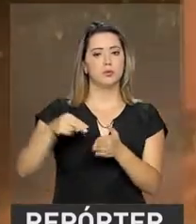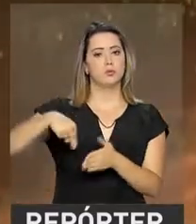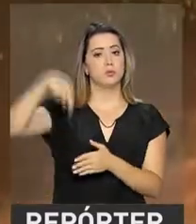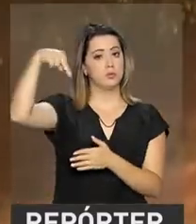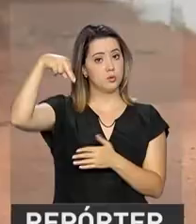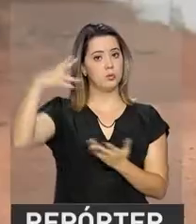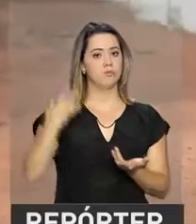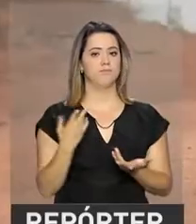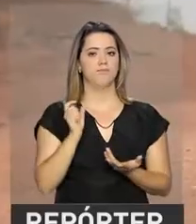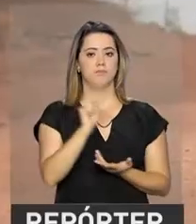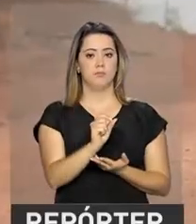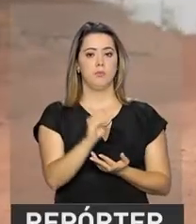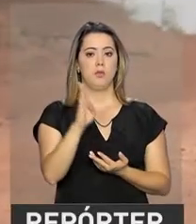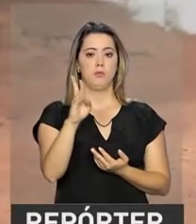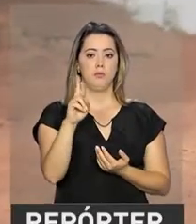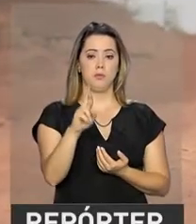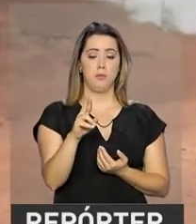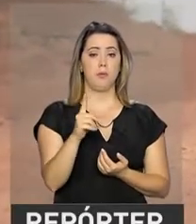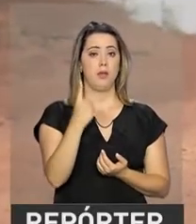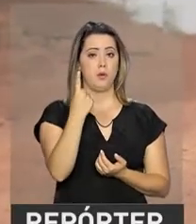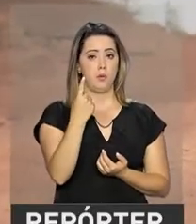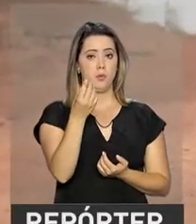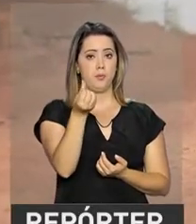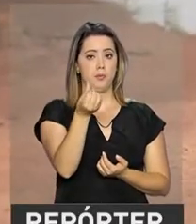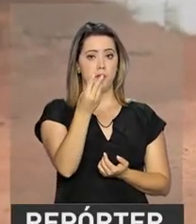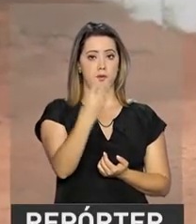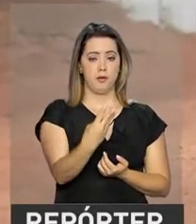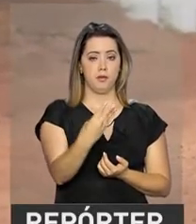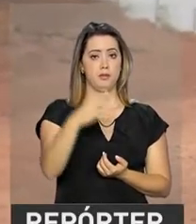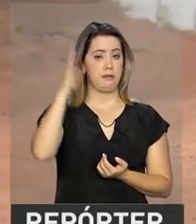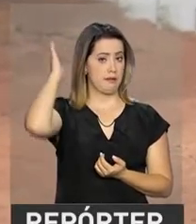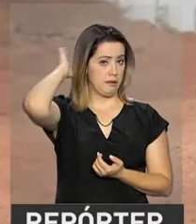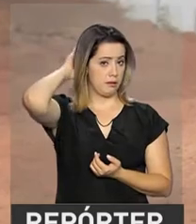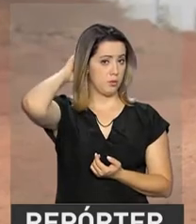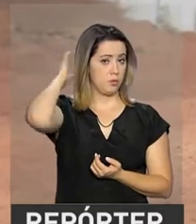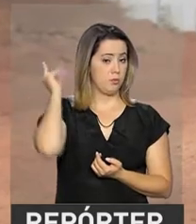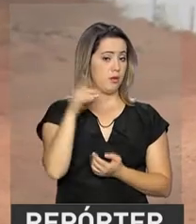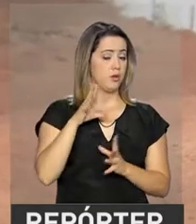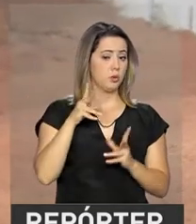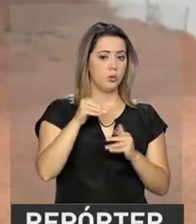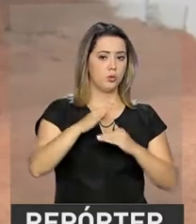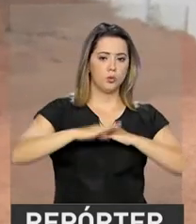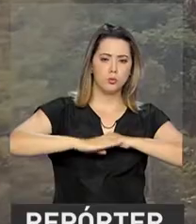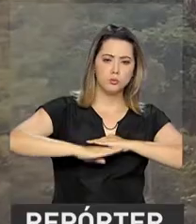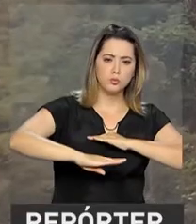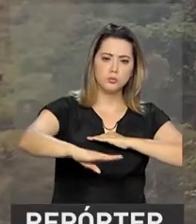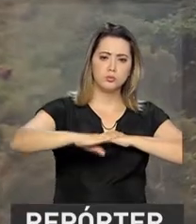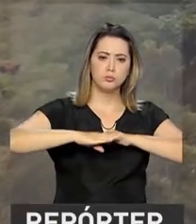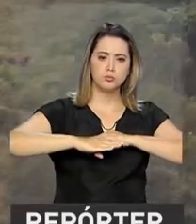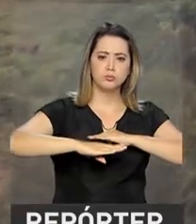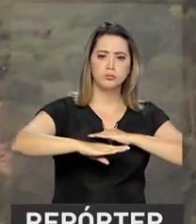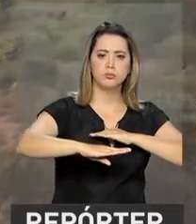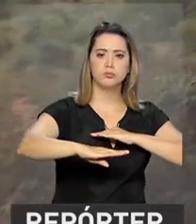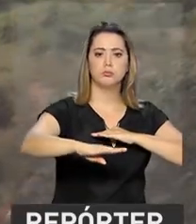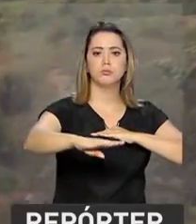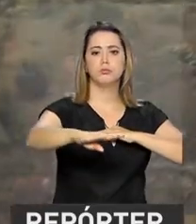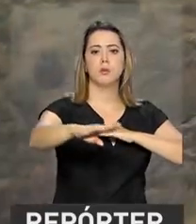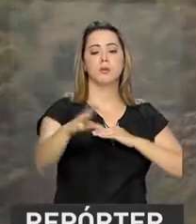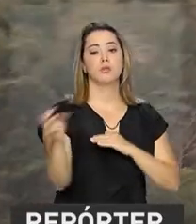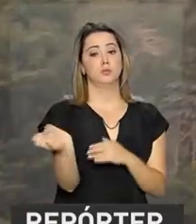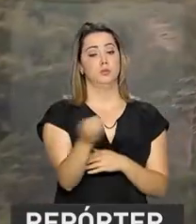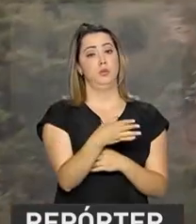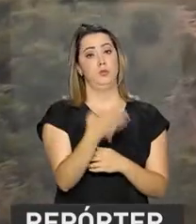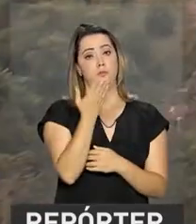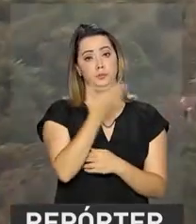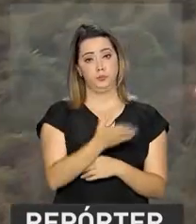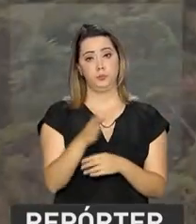país a br 163 no estado do pará vai ser toda pavimentada desde a divisa com o mato